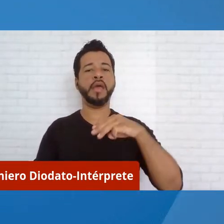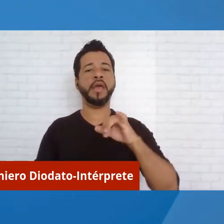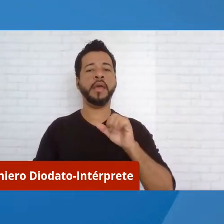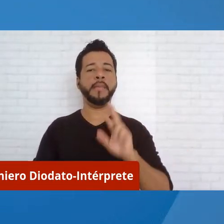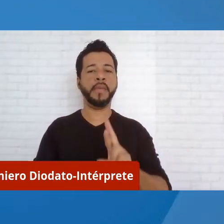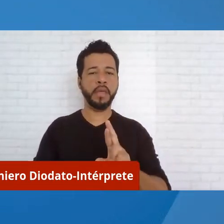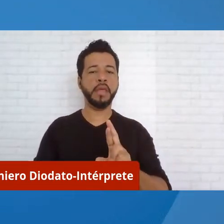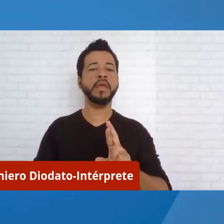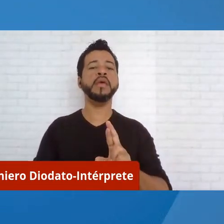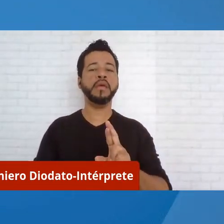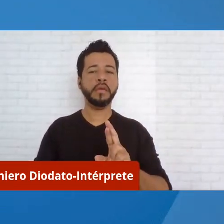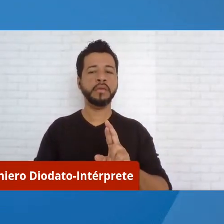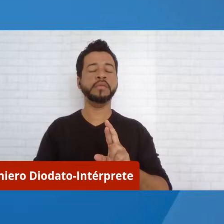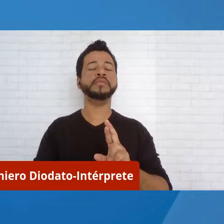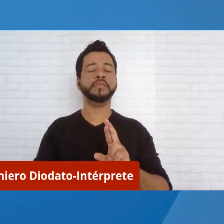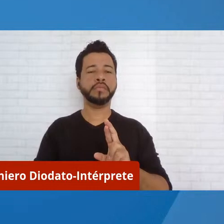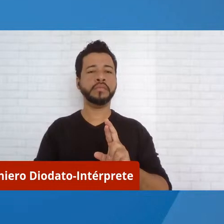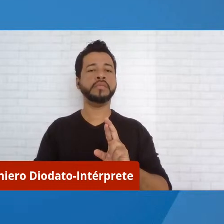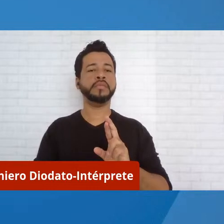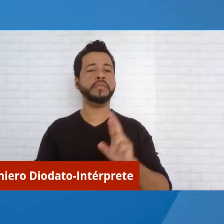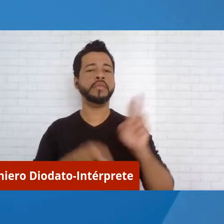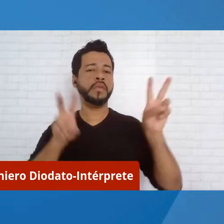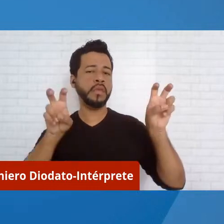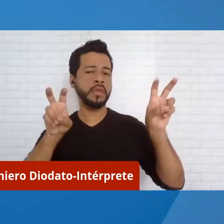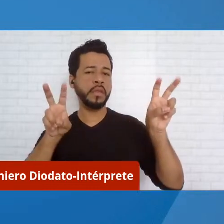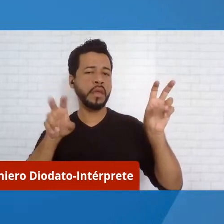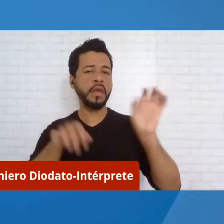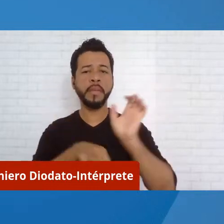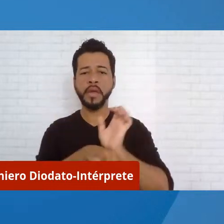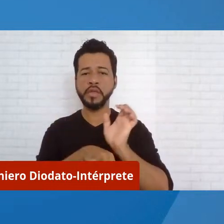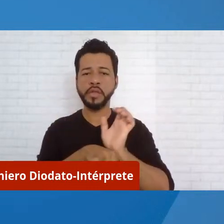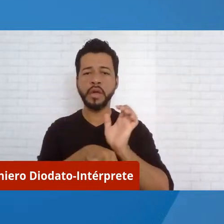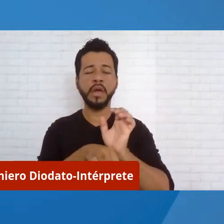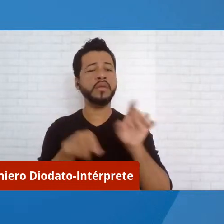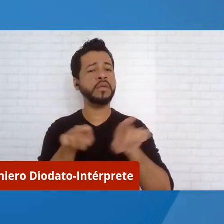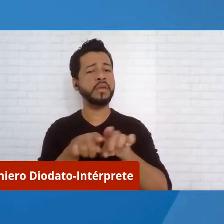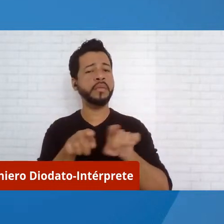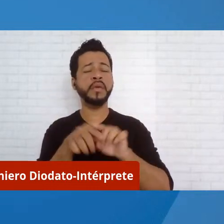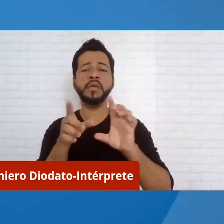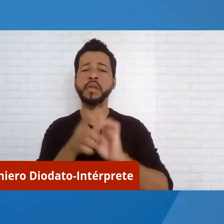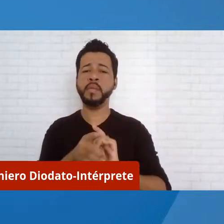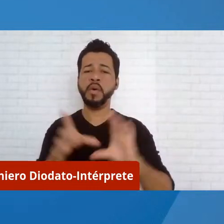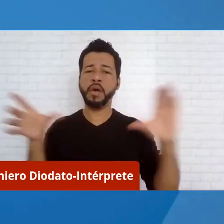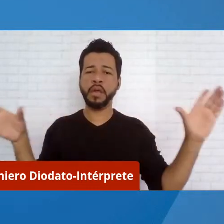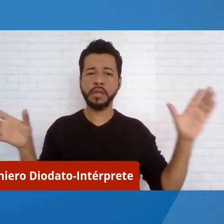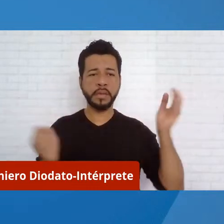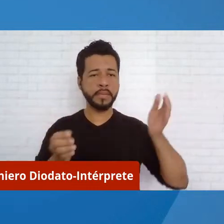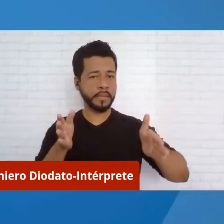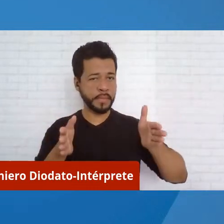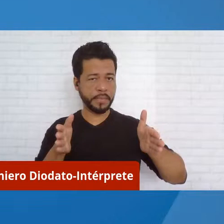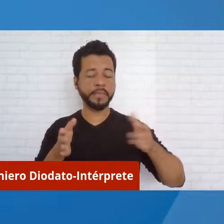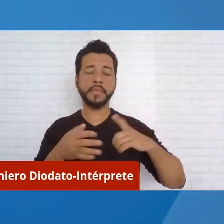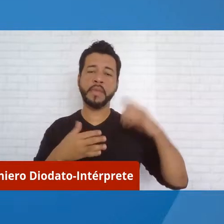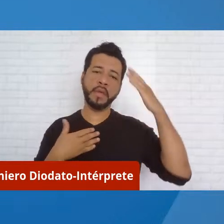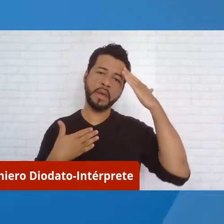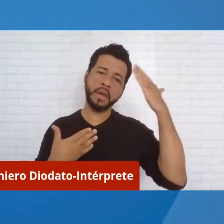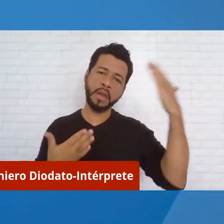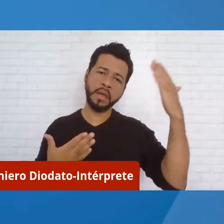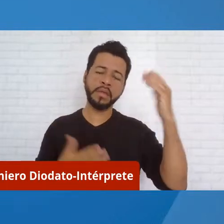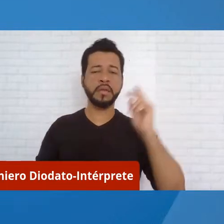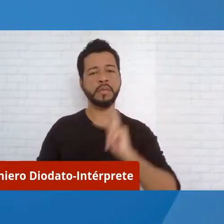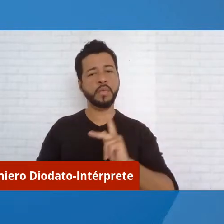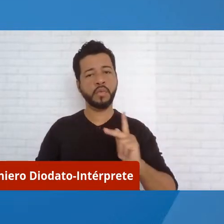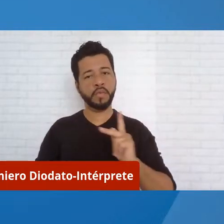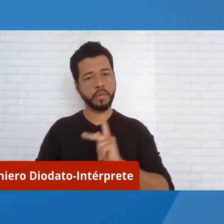do Estado e da Democracia na Contemporaneidade. Né? Nós queríamos inicialmente agradecer muito ao professor